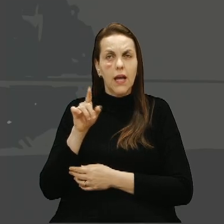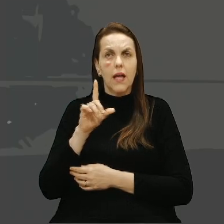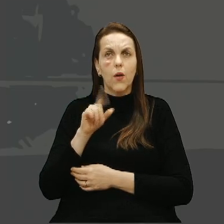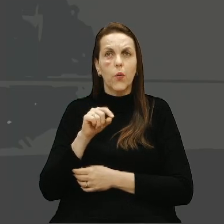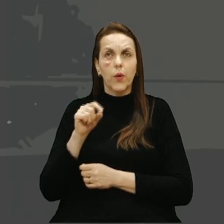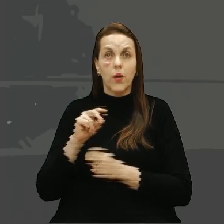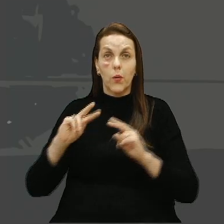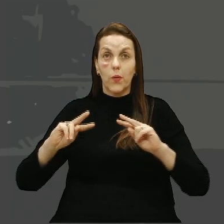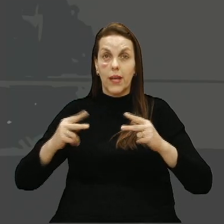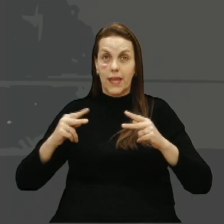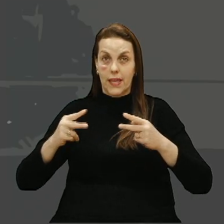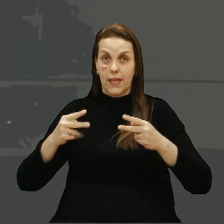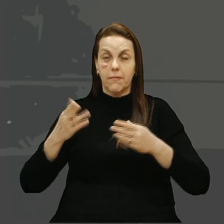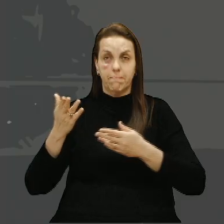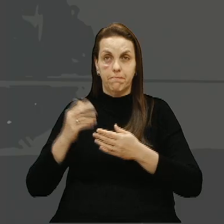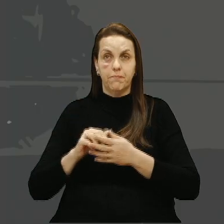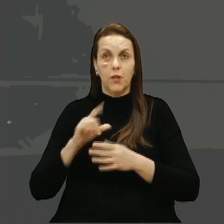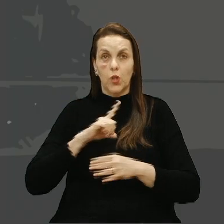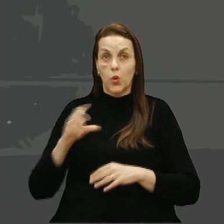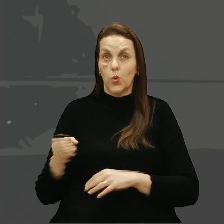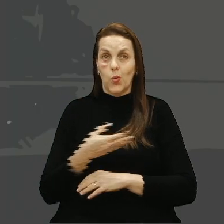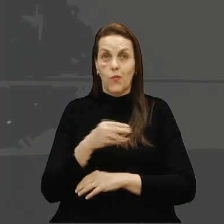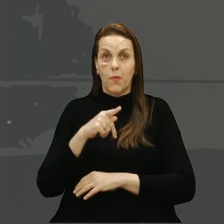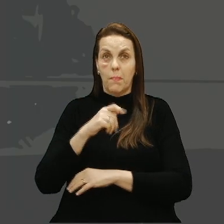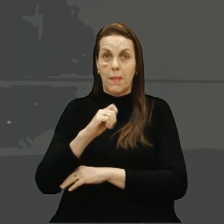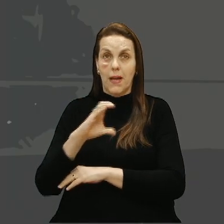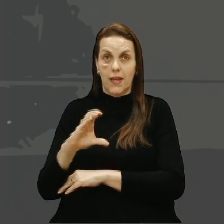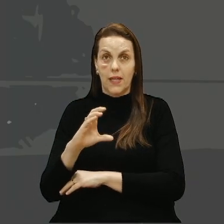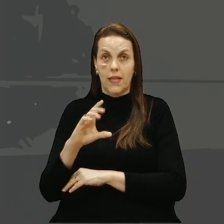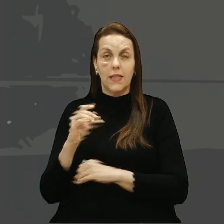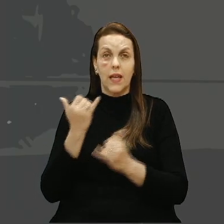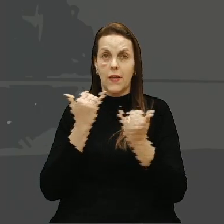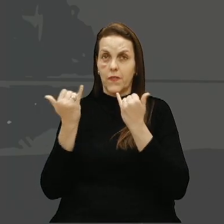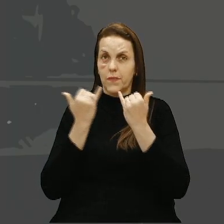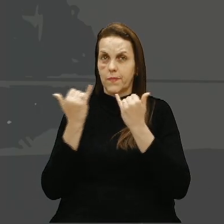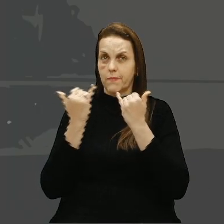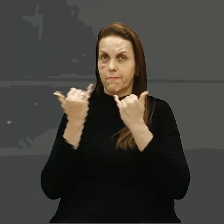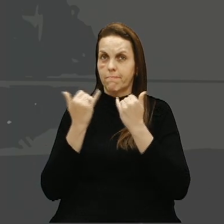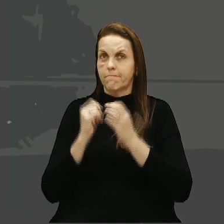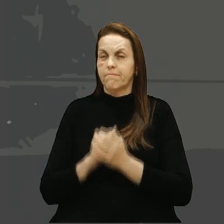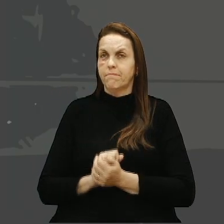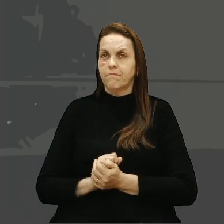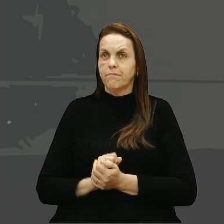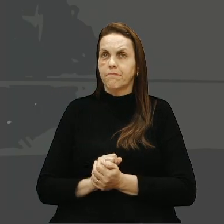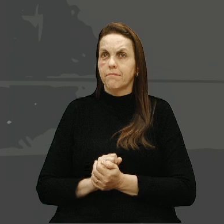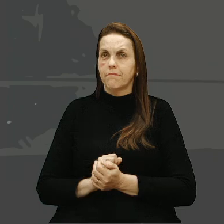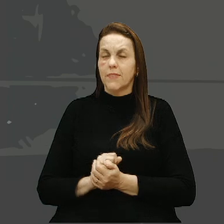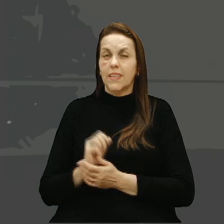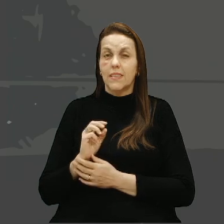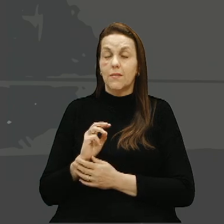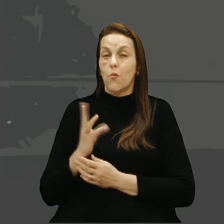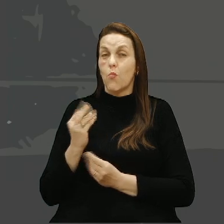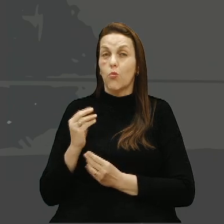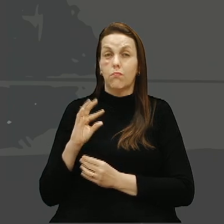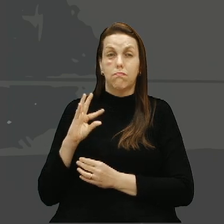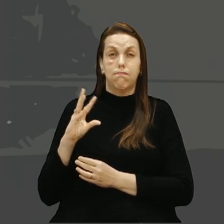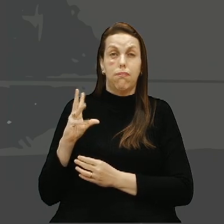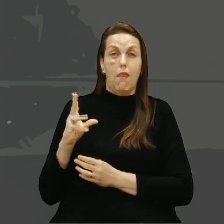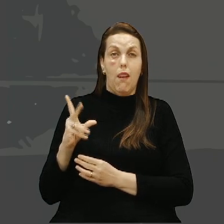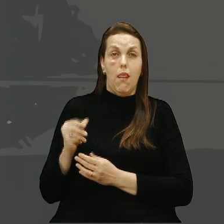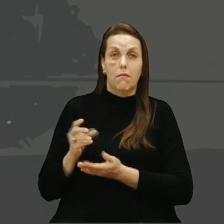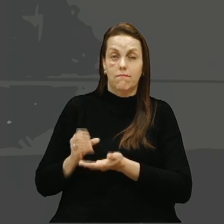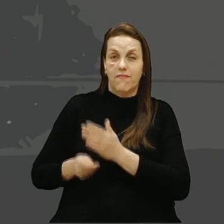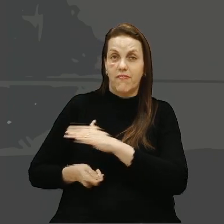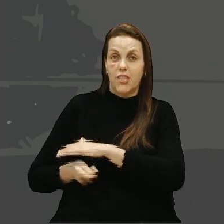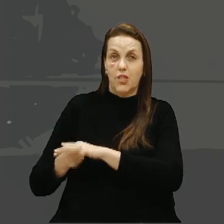o link, nobres colegas, do novo PAC, onde tem a informação de os trilhões que estão sendo investidos no Brasil